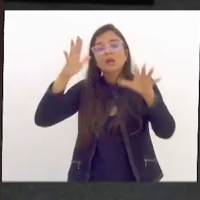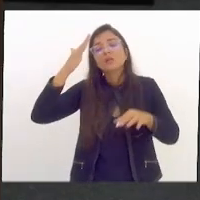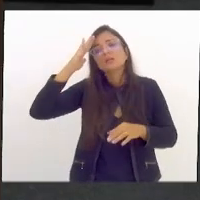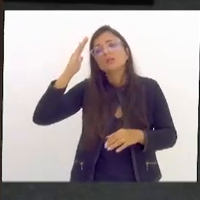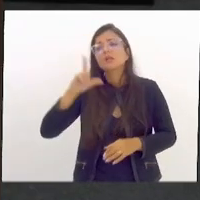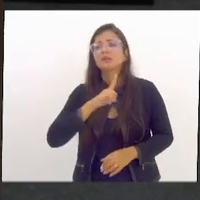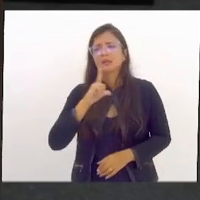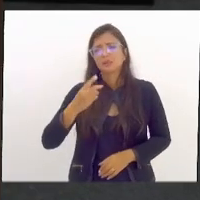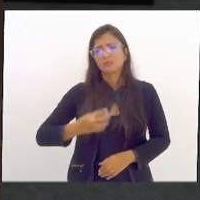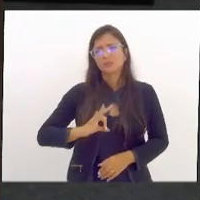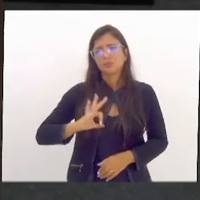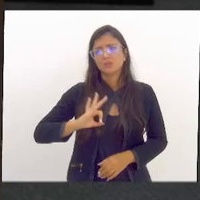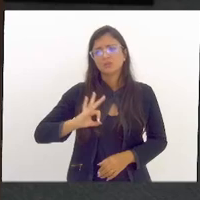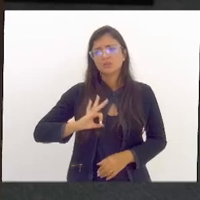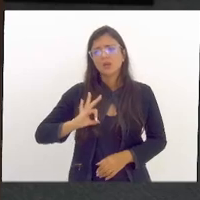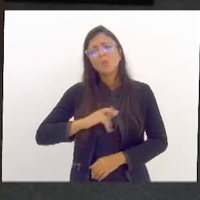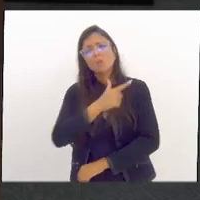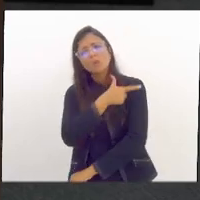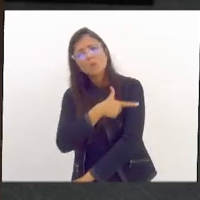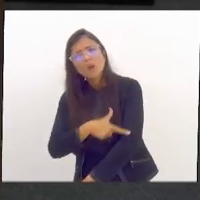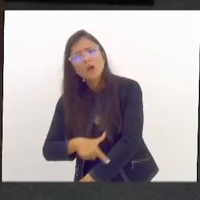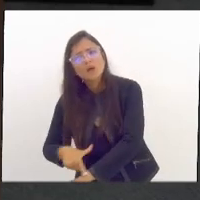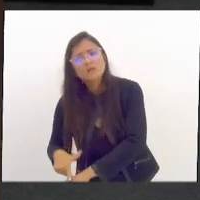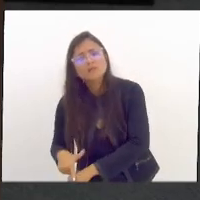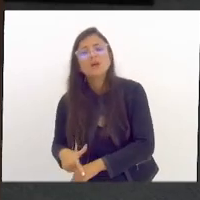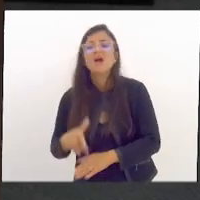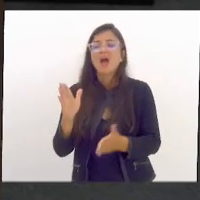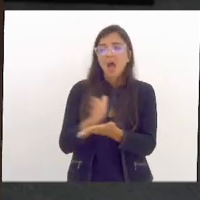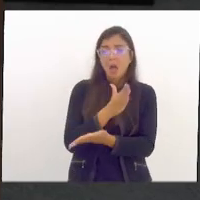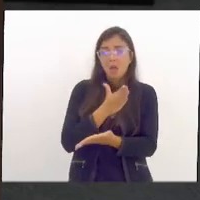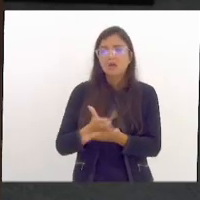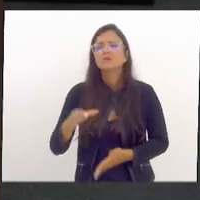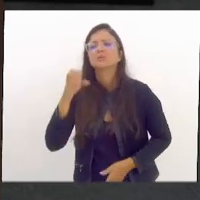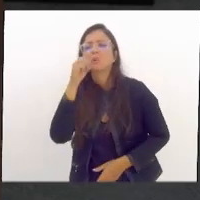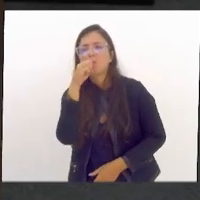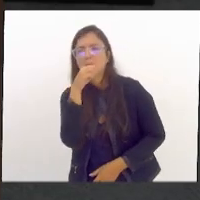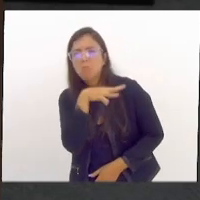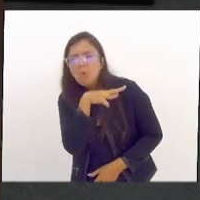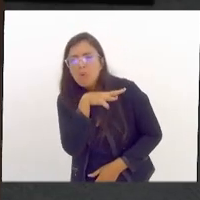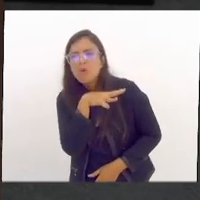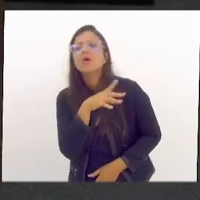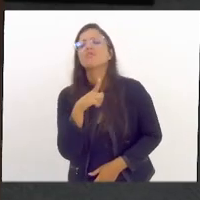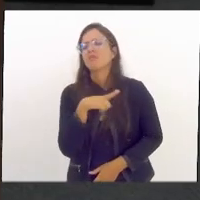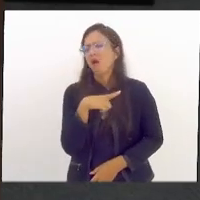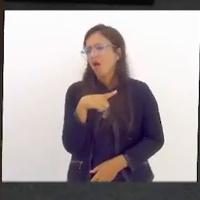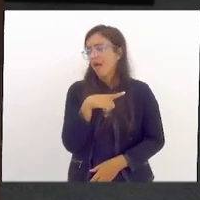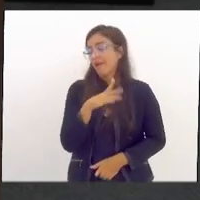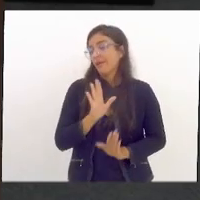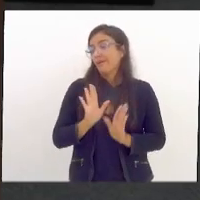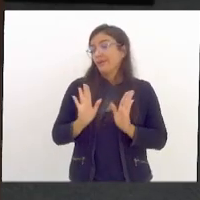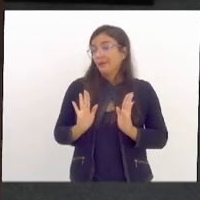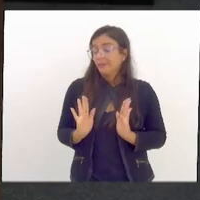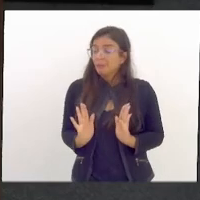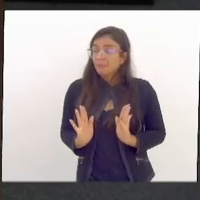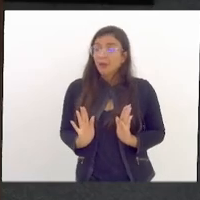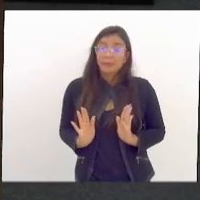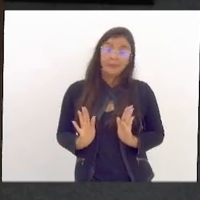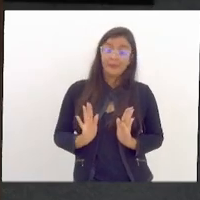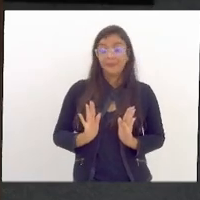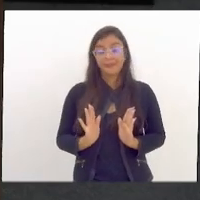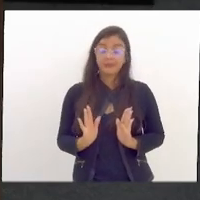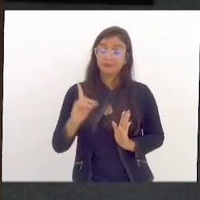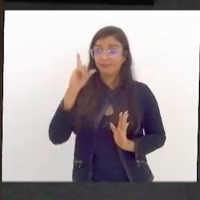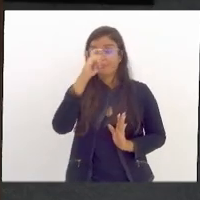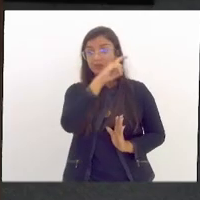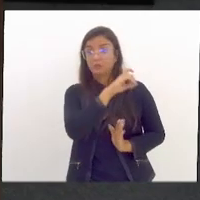que são educados, né, mas tem outros que, sinceramente, a gente prefere nem